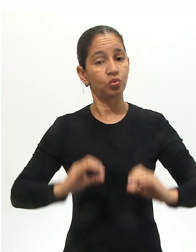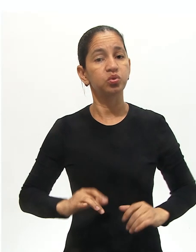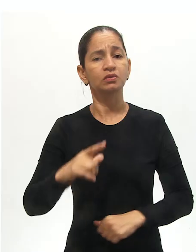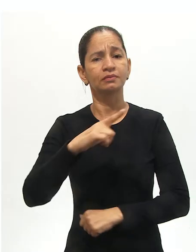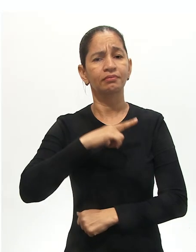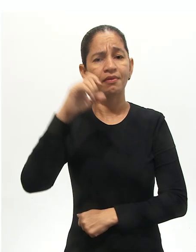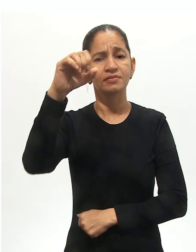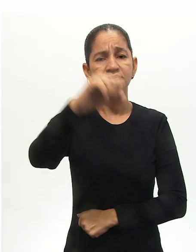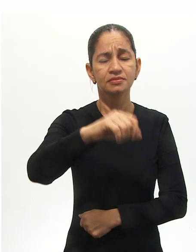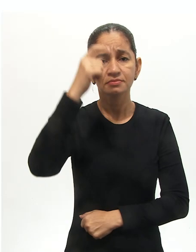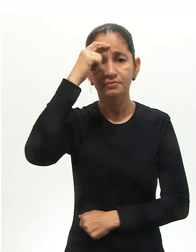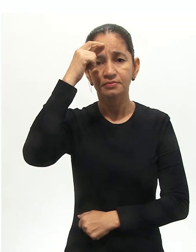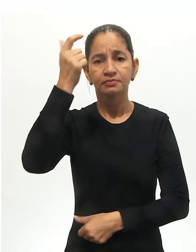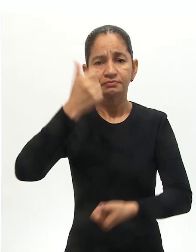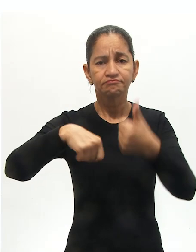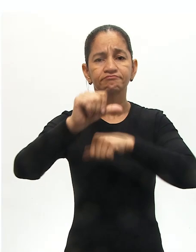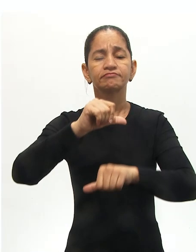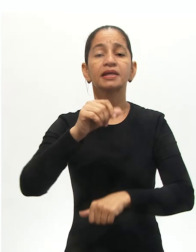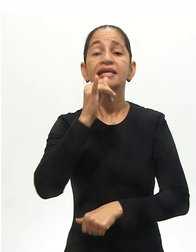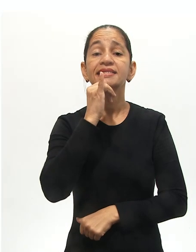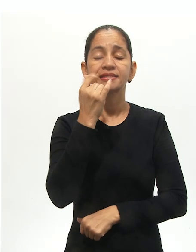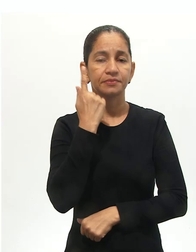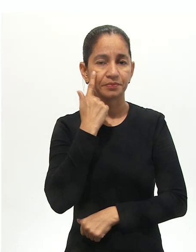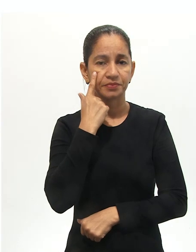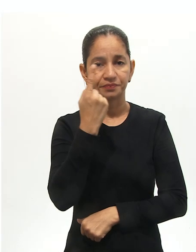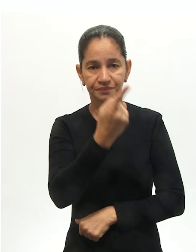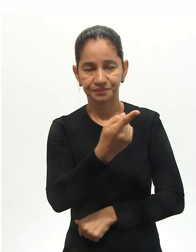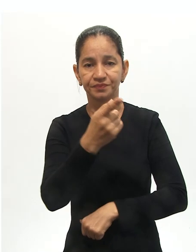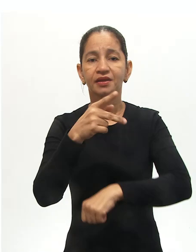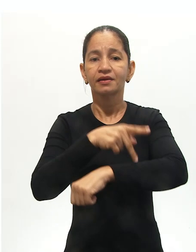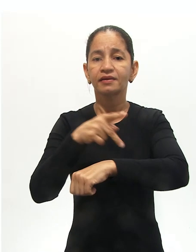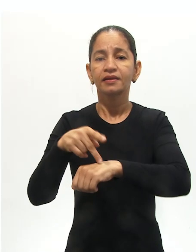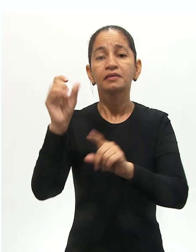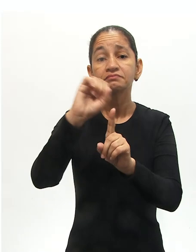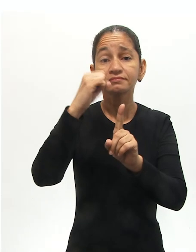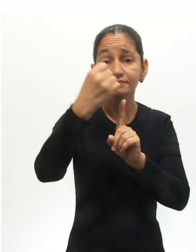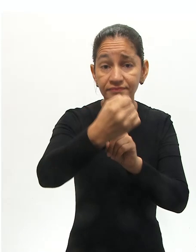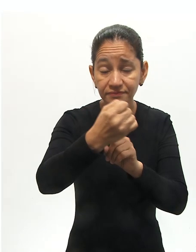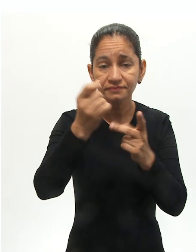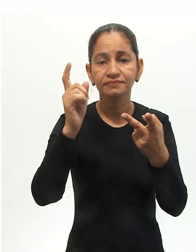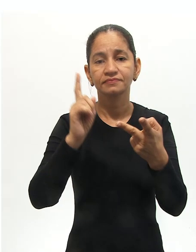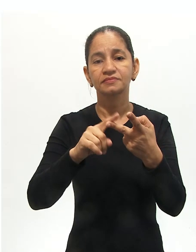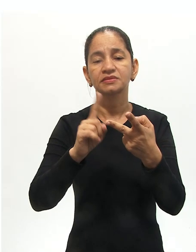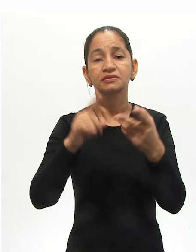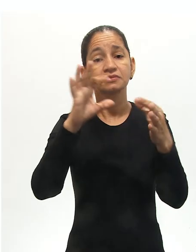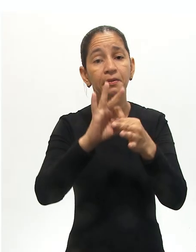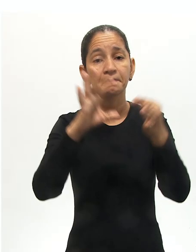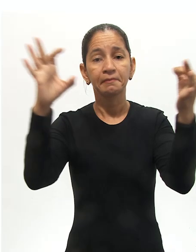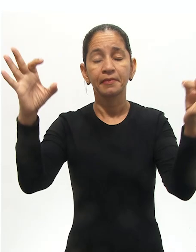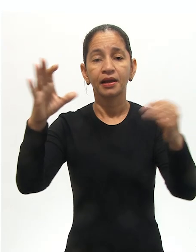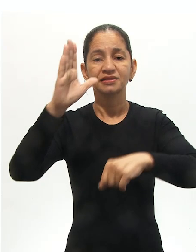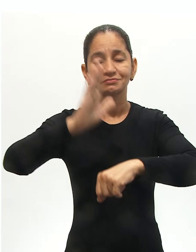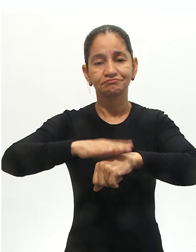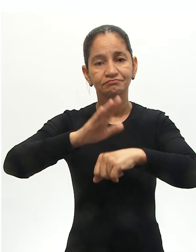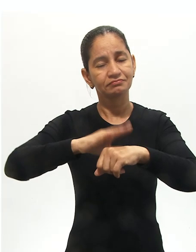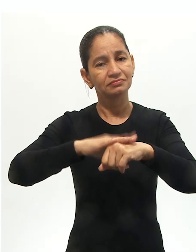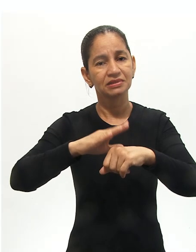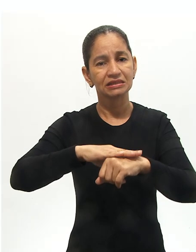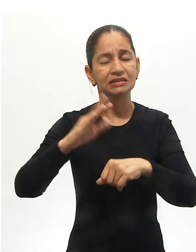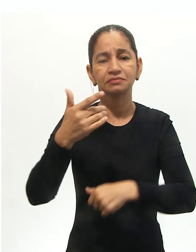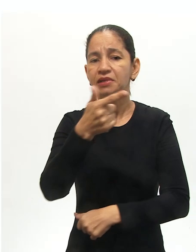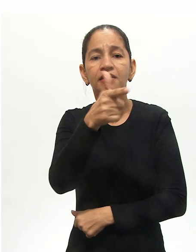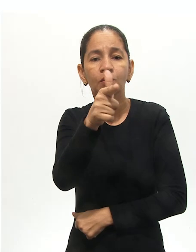um cidadão crítico transformador. Exemplo, pedagogia socialista,